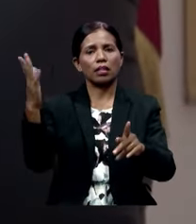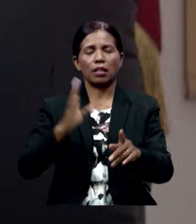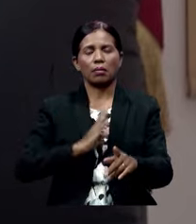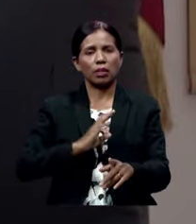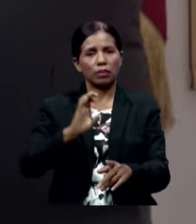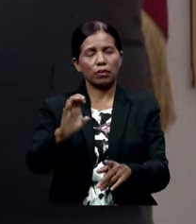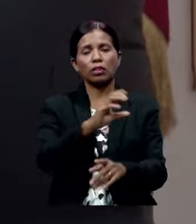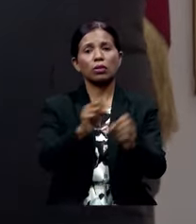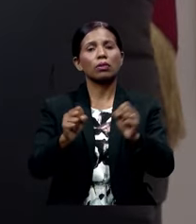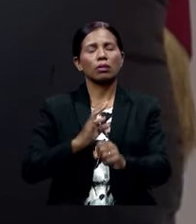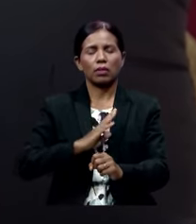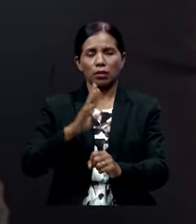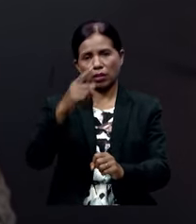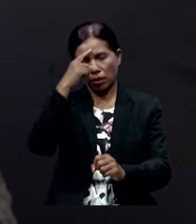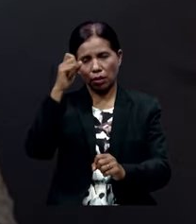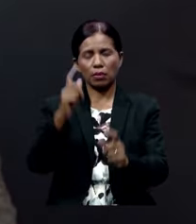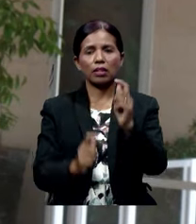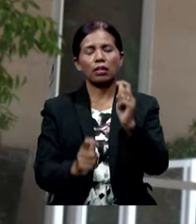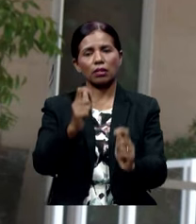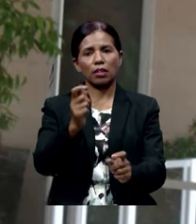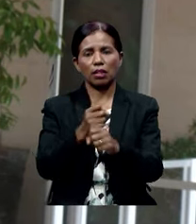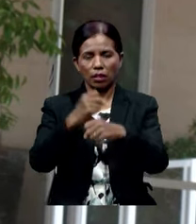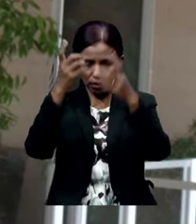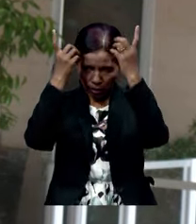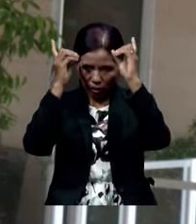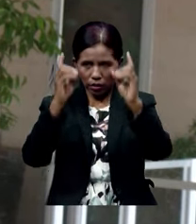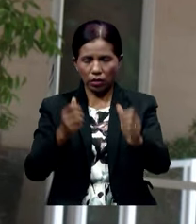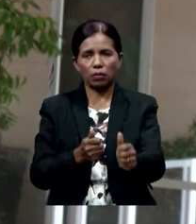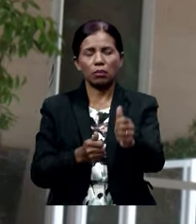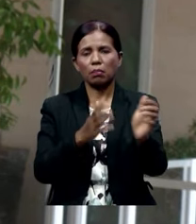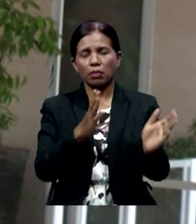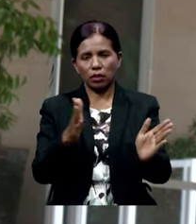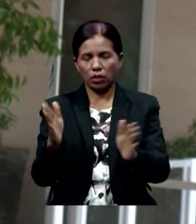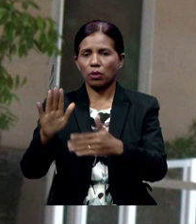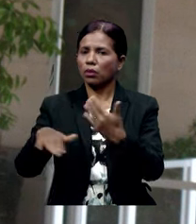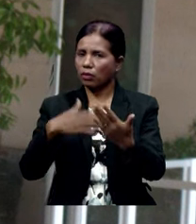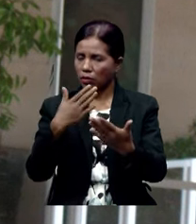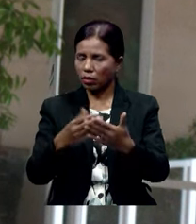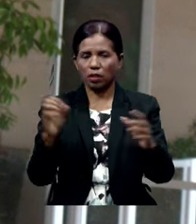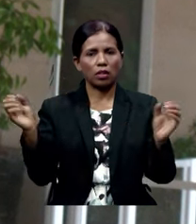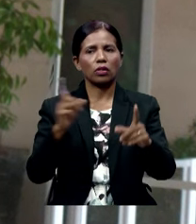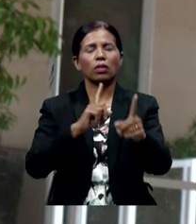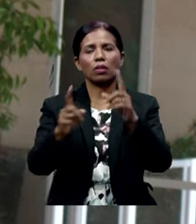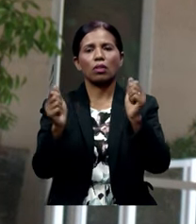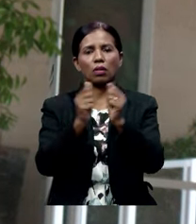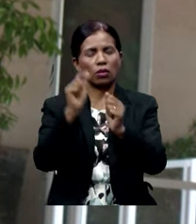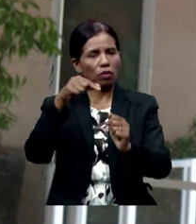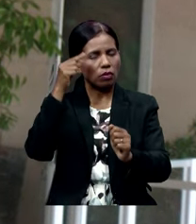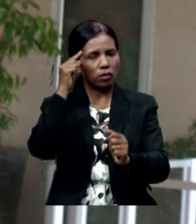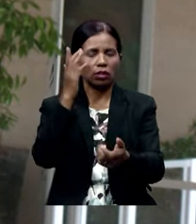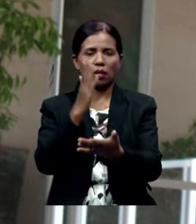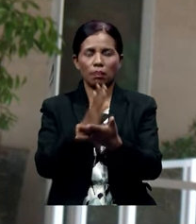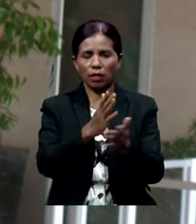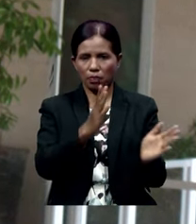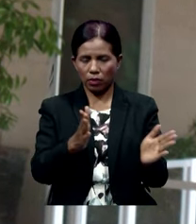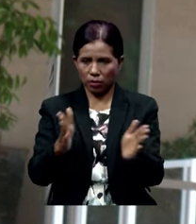Bekora, tamba Tribunal Recurso halo decisão ne baseia bo processo sira, la os a tu coalia fale ho governo ho diha para processo